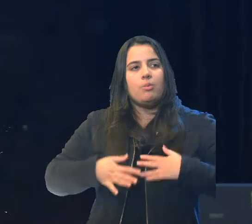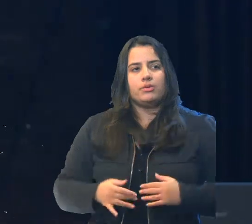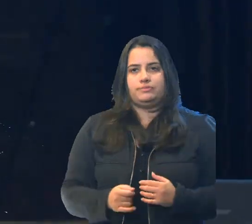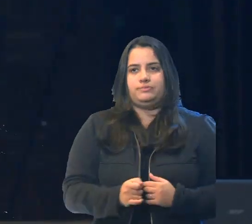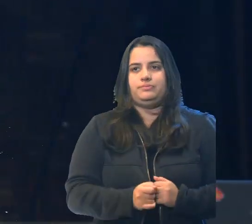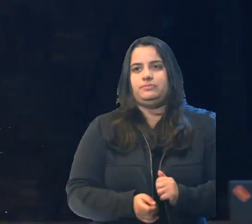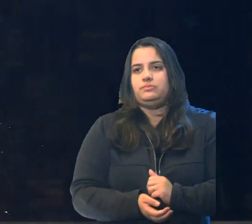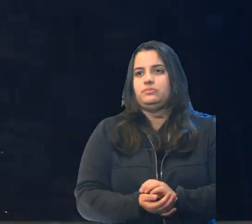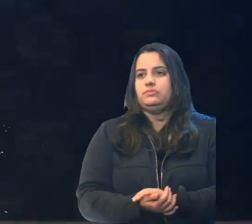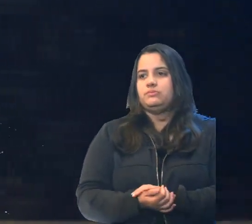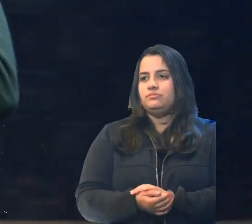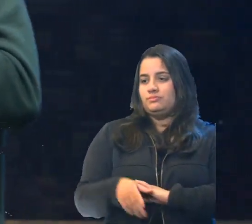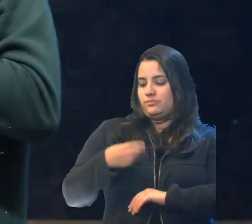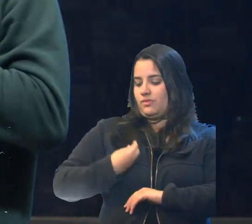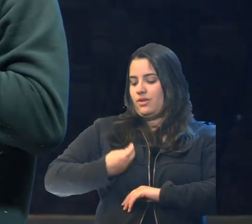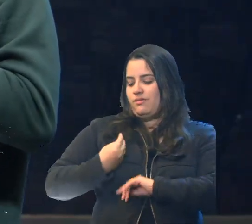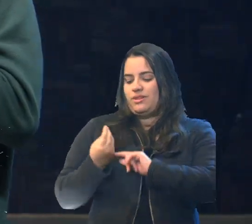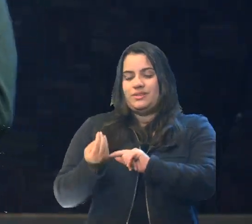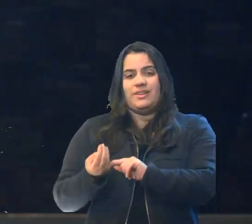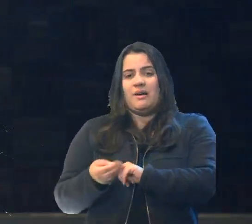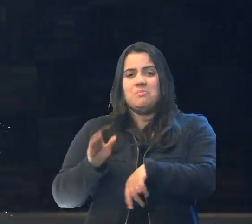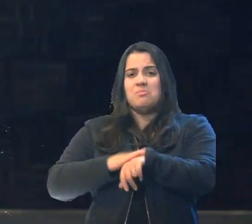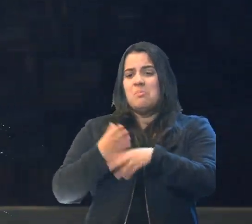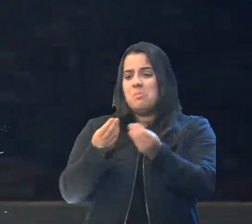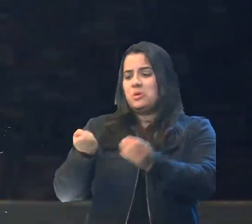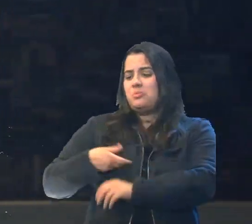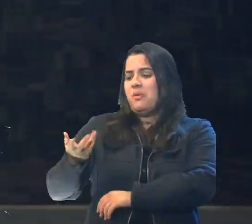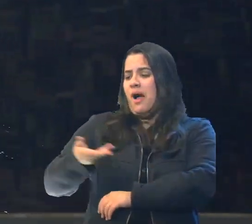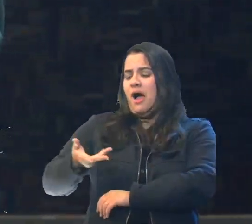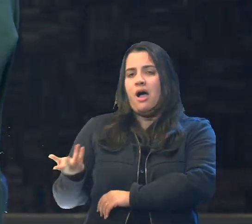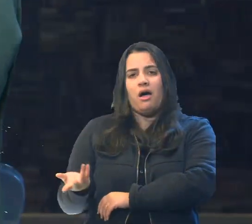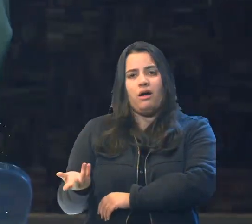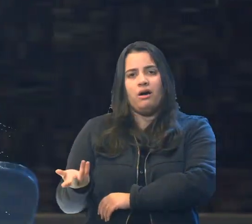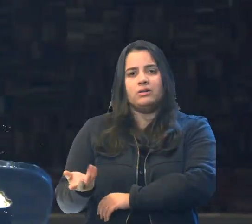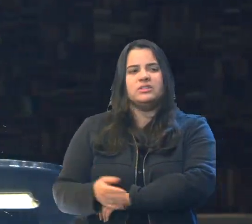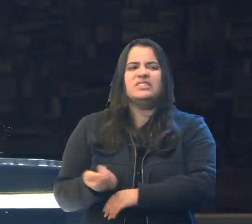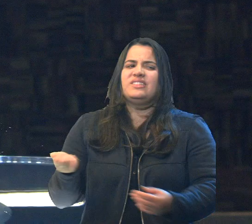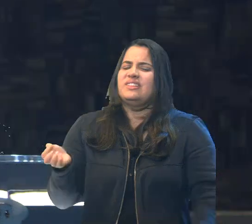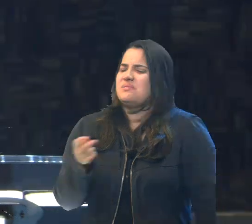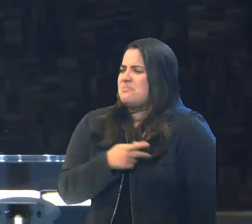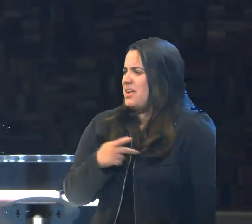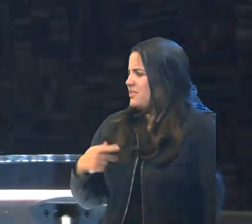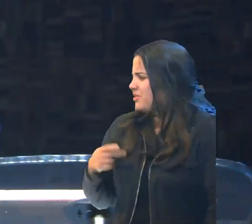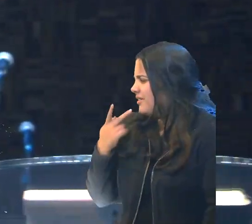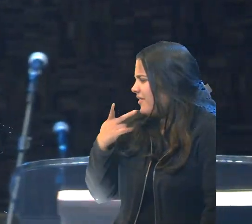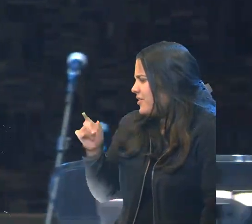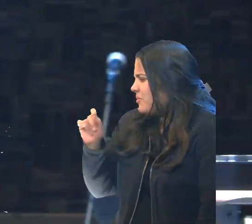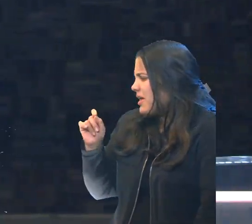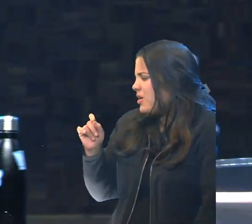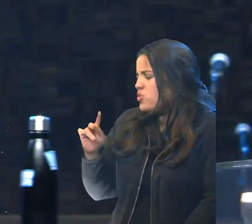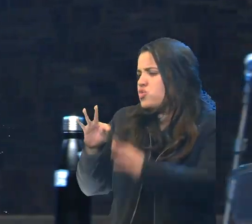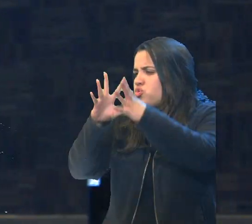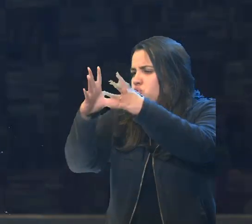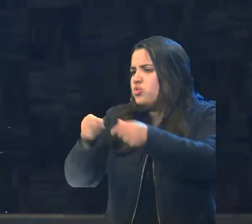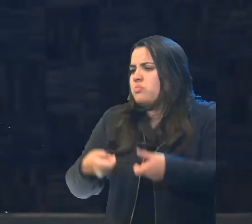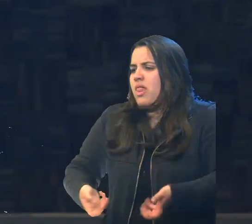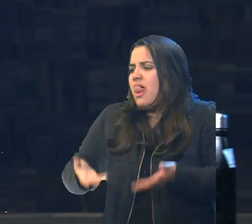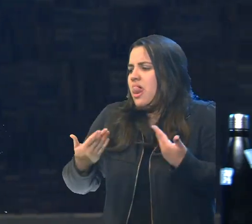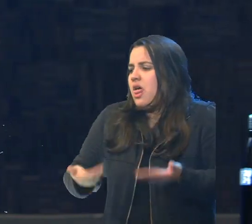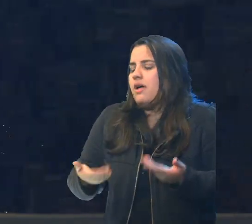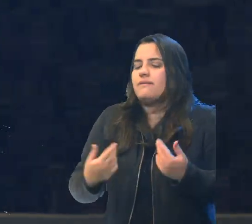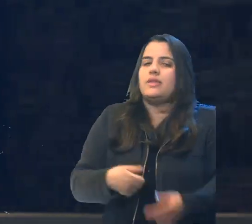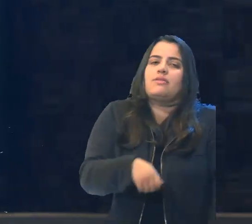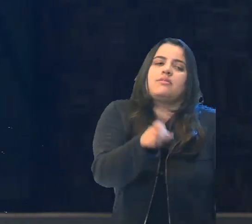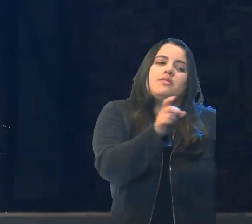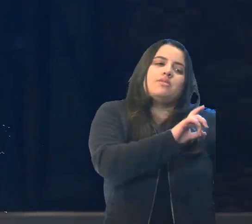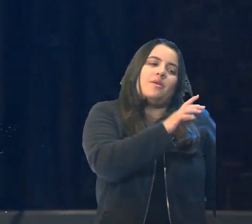demais. A nossa vida está acelerada demais. Pastor, você está dizendo para eu ouvir tudo no X1? Não, porque às vezes tem um sem noção que te